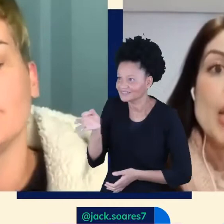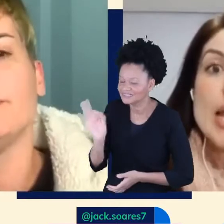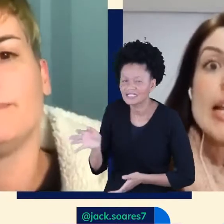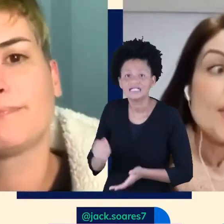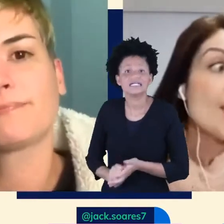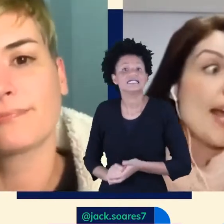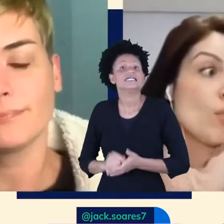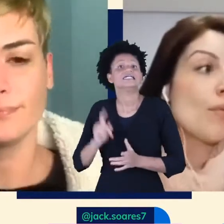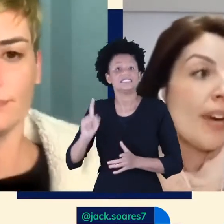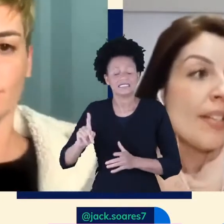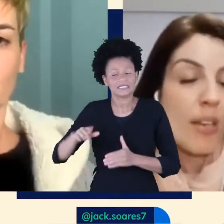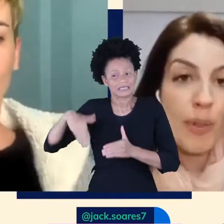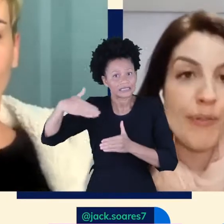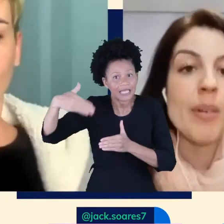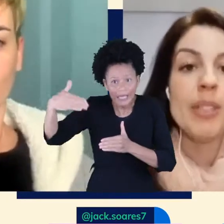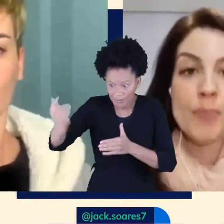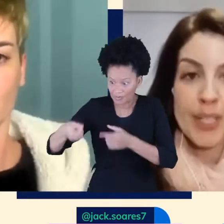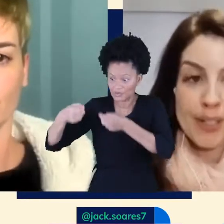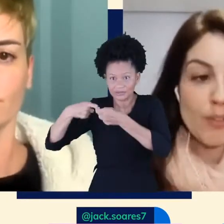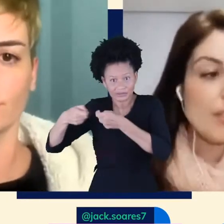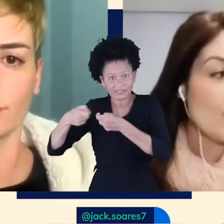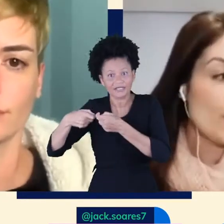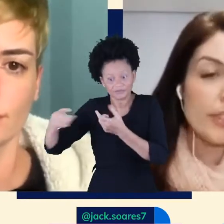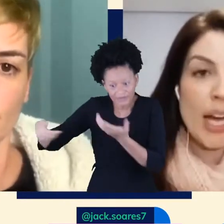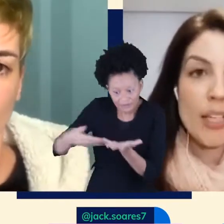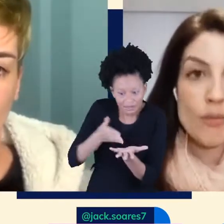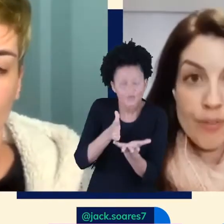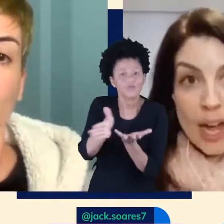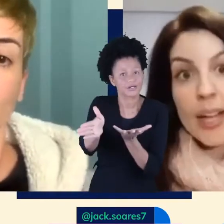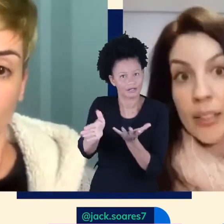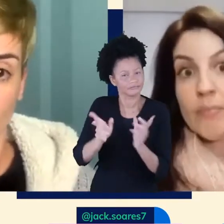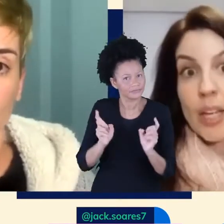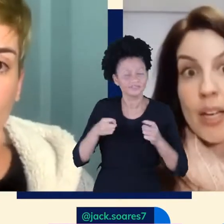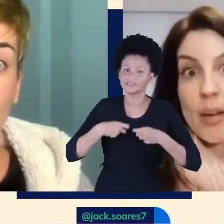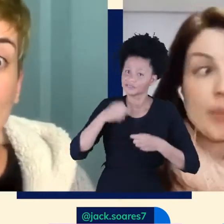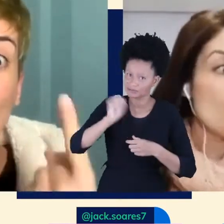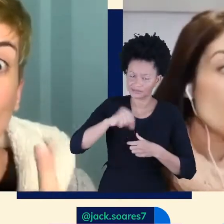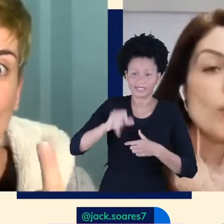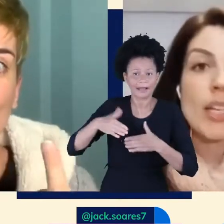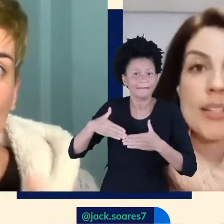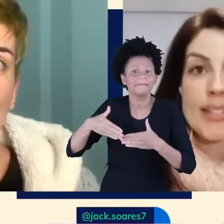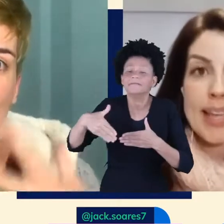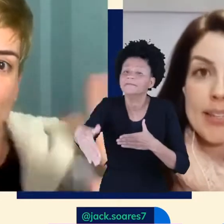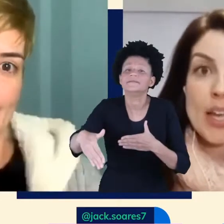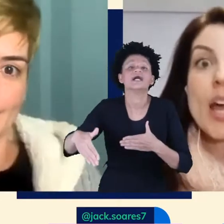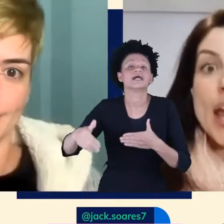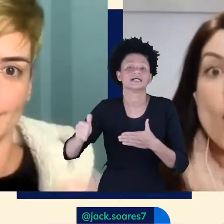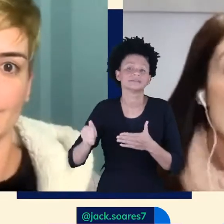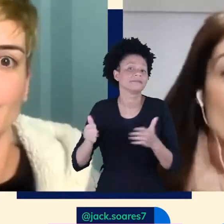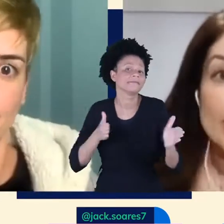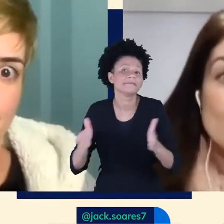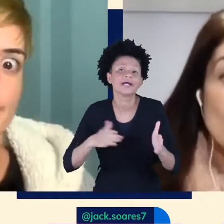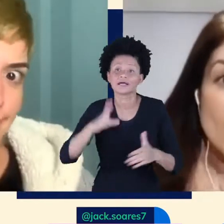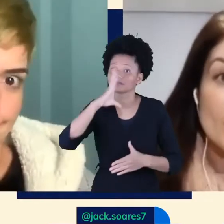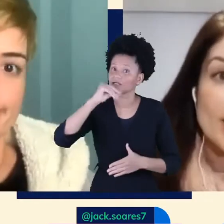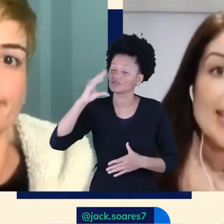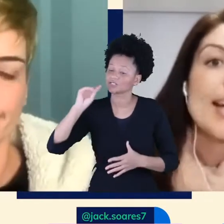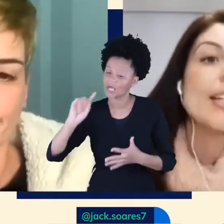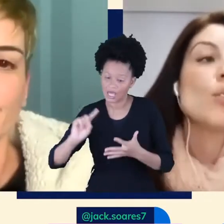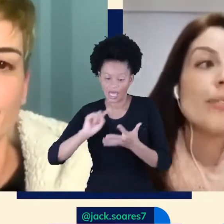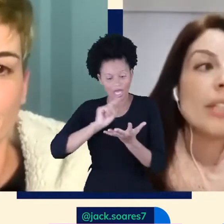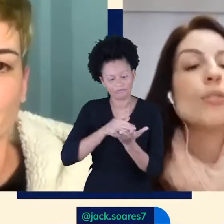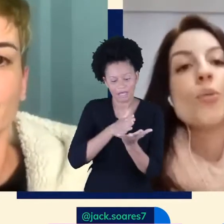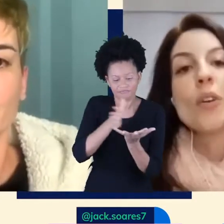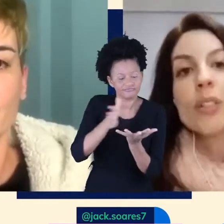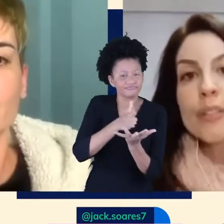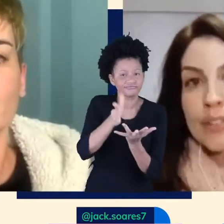Exatamente. E sexo vai ser uma forma de expressão da sexualidade? Vai, né? Mas A partir da adolescência formas, né? É uma das formas. E aí